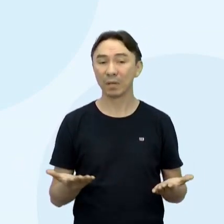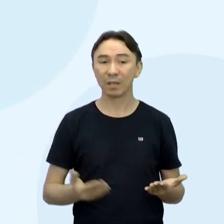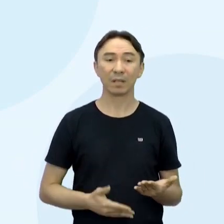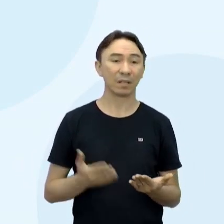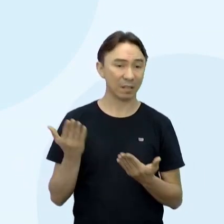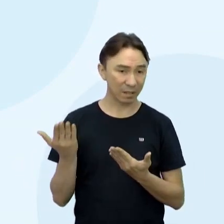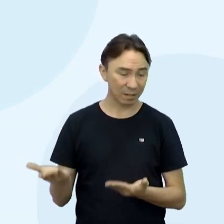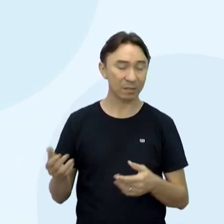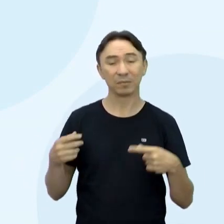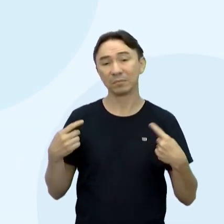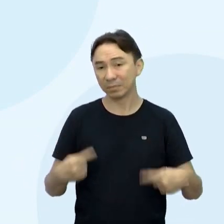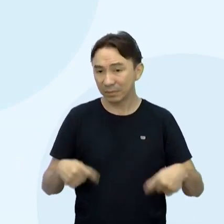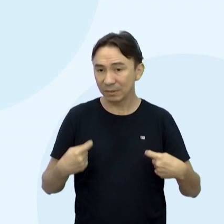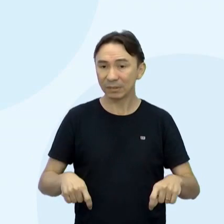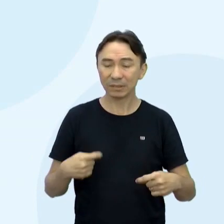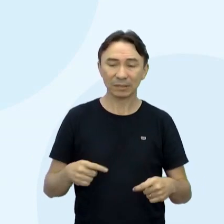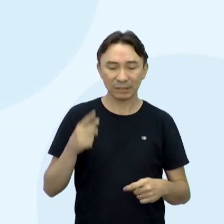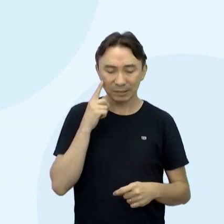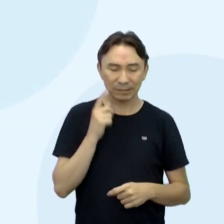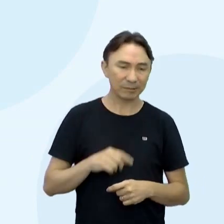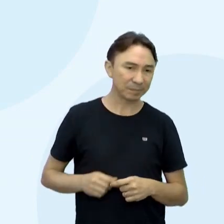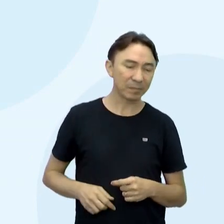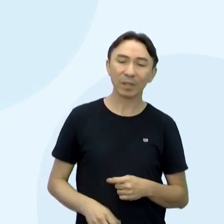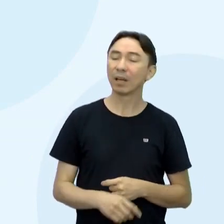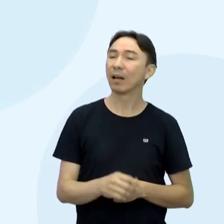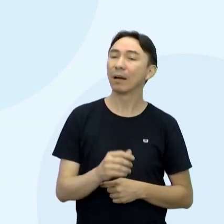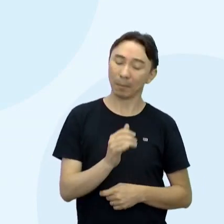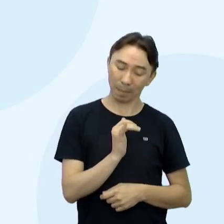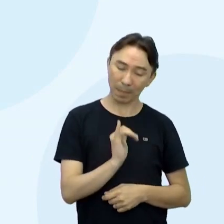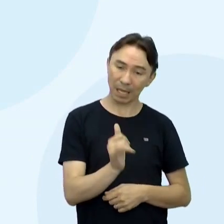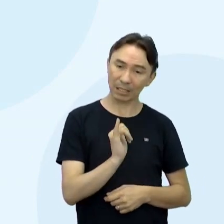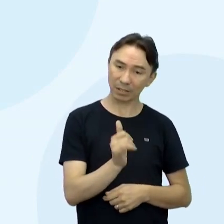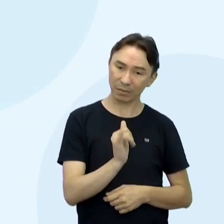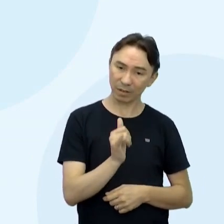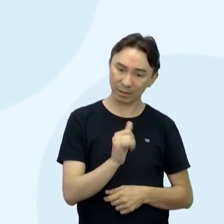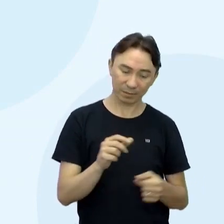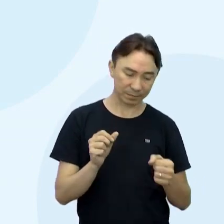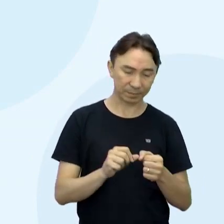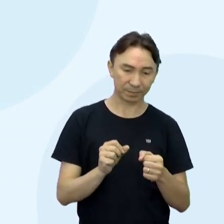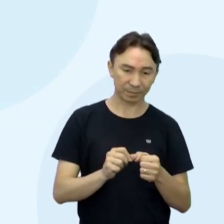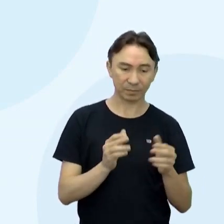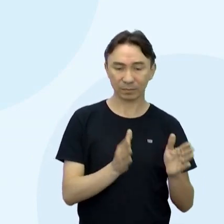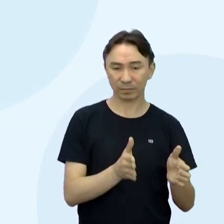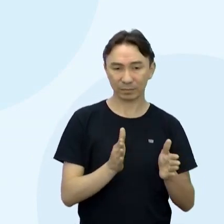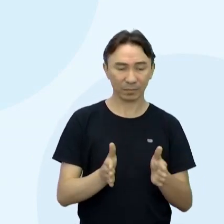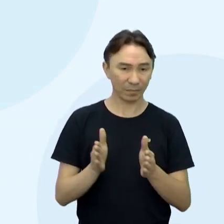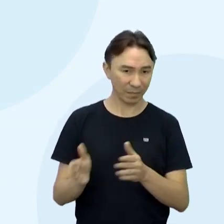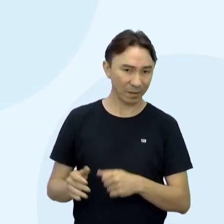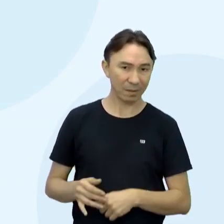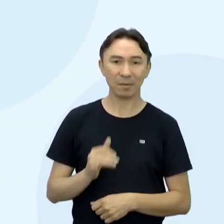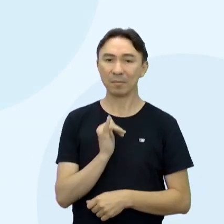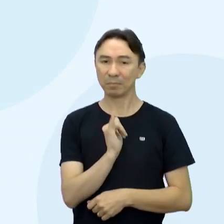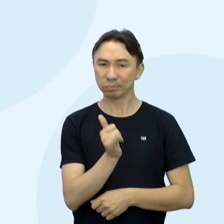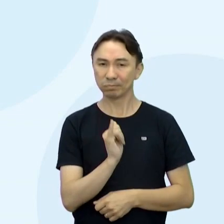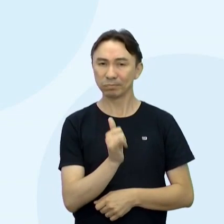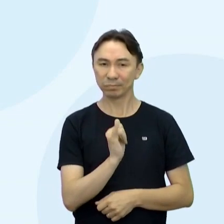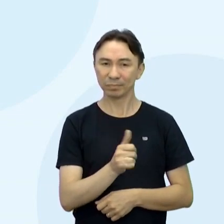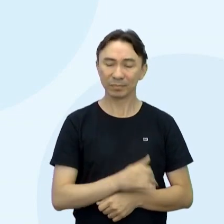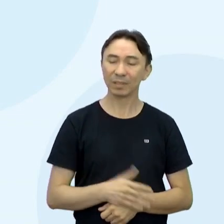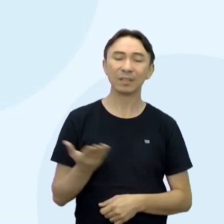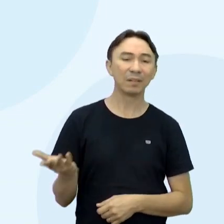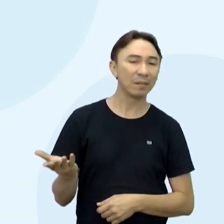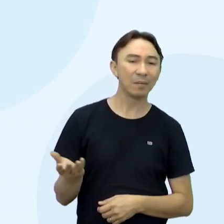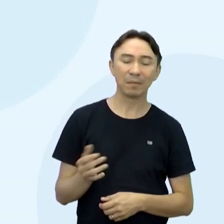construir uma narrativa, né? Que a gente chama de conto. Para isso,